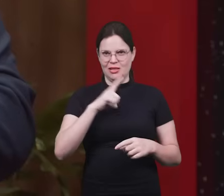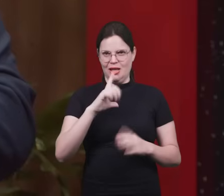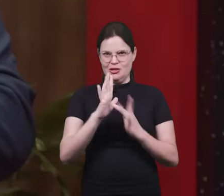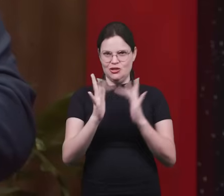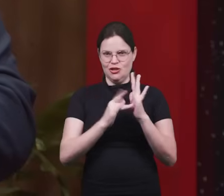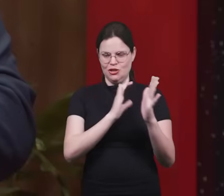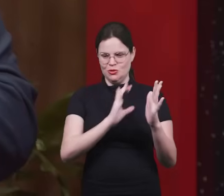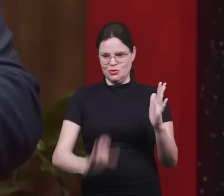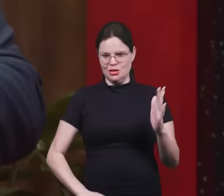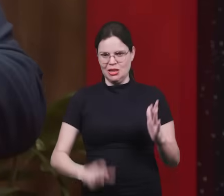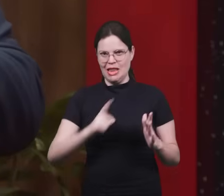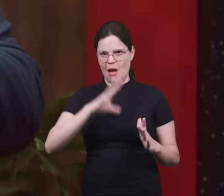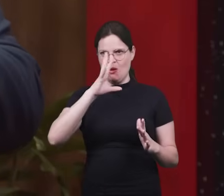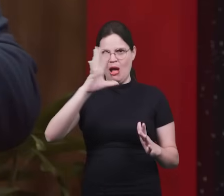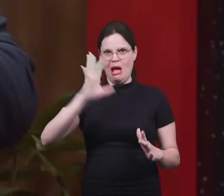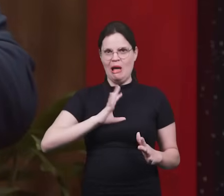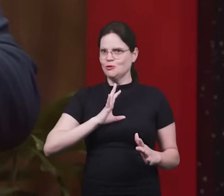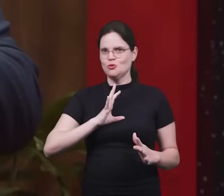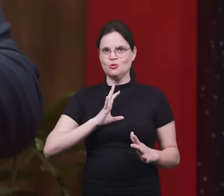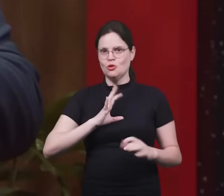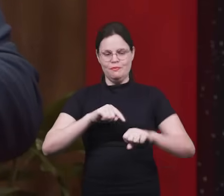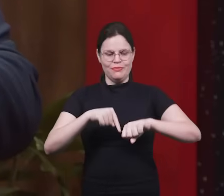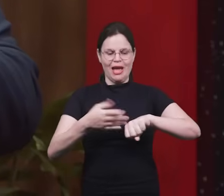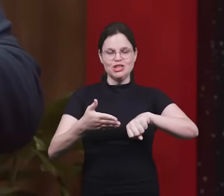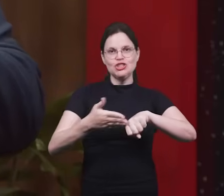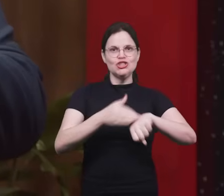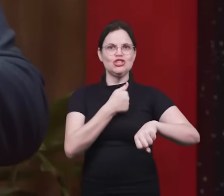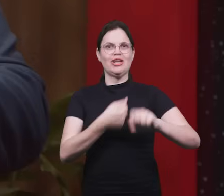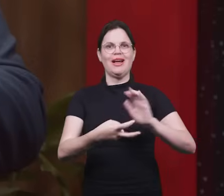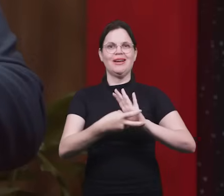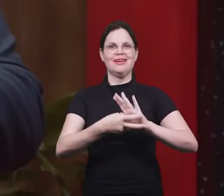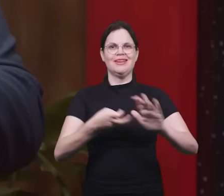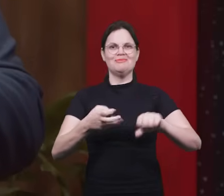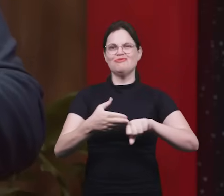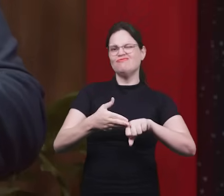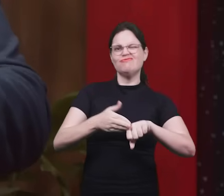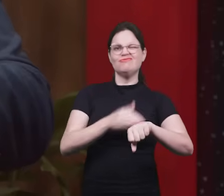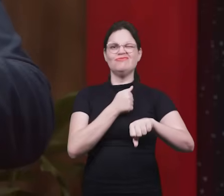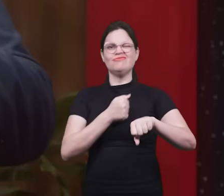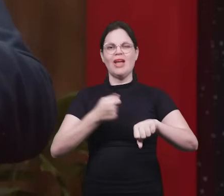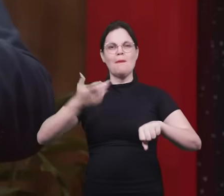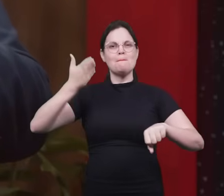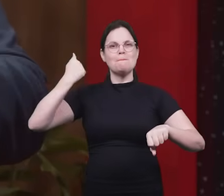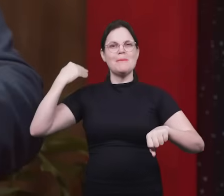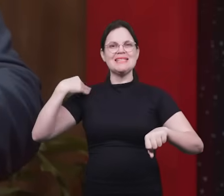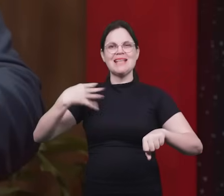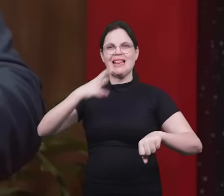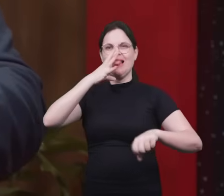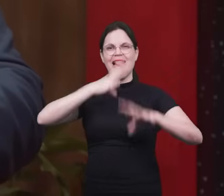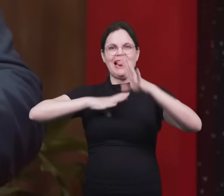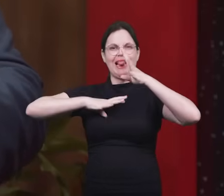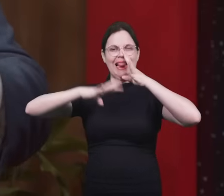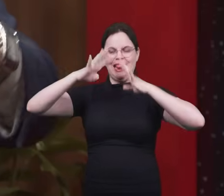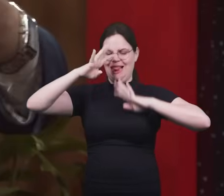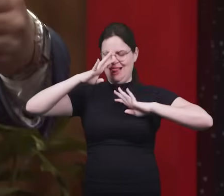Cristo Jesus. Porque Glória a Deus. todo o nosso pecado, todo o nosso erro, toda a acusação